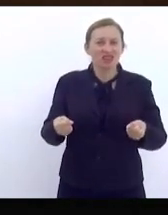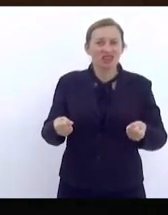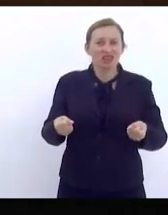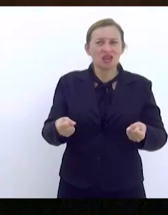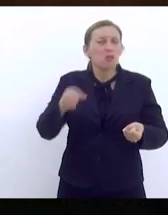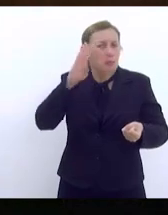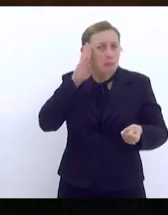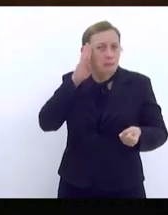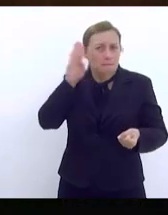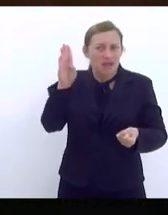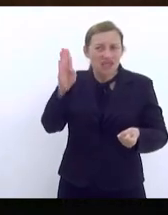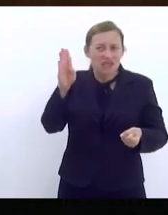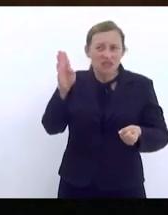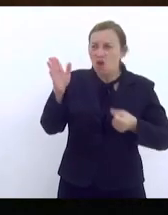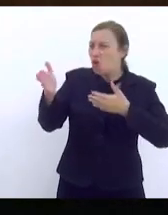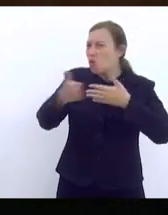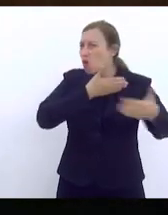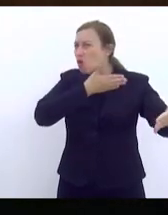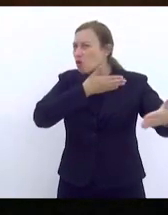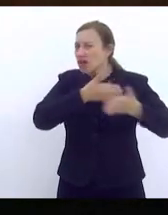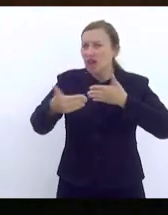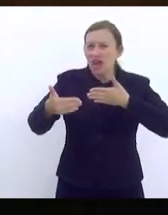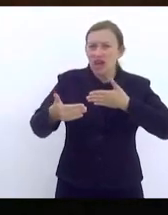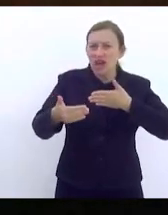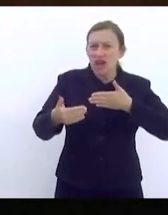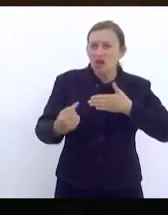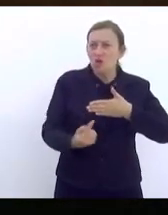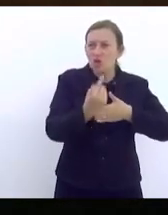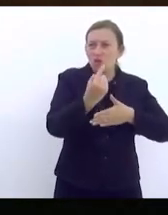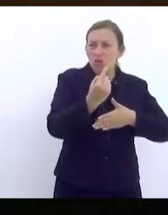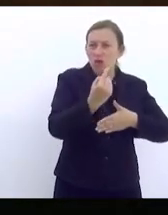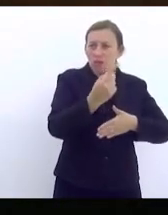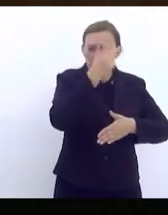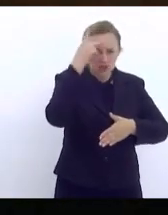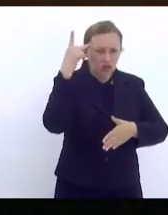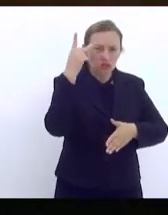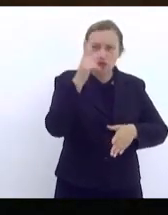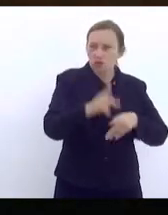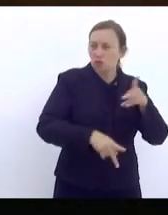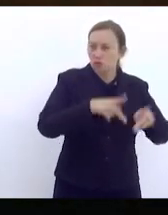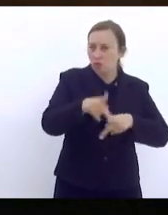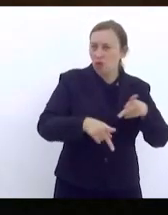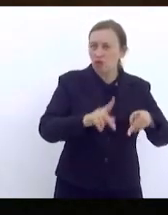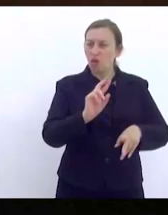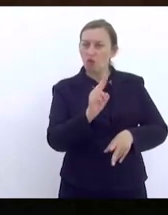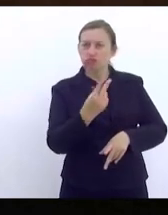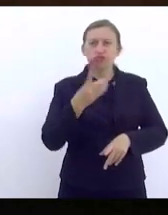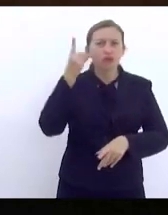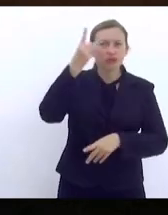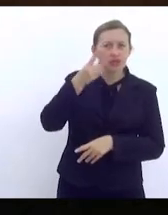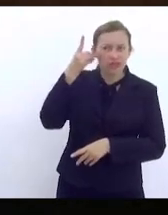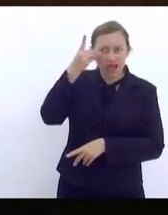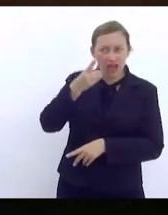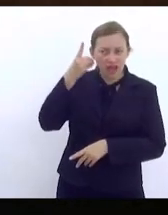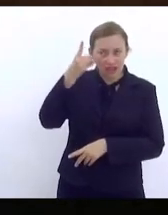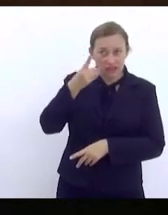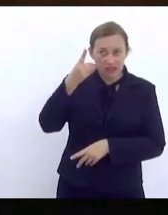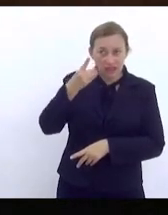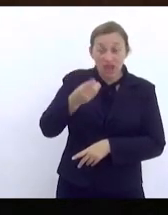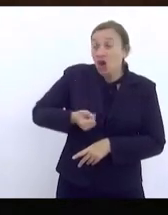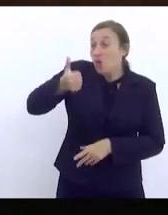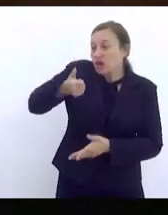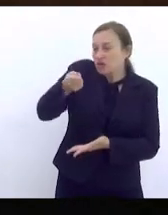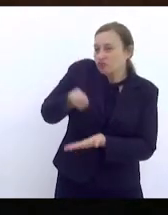principalmente que qualquer um do Povo Deputado mais ainda Deputado é quase